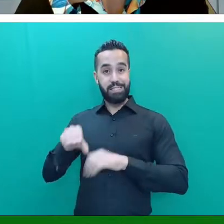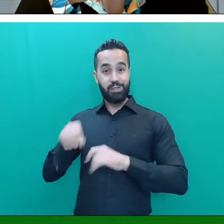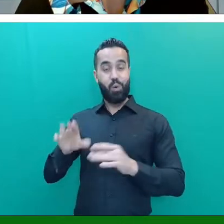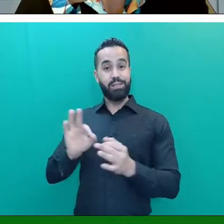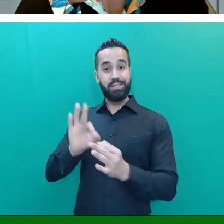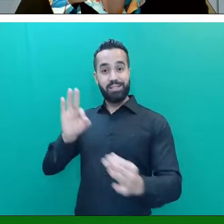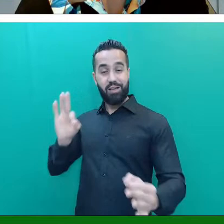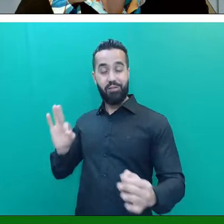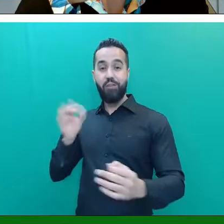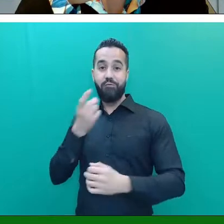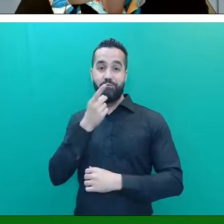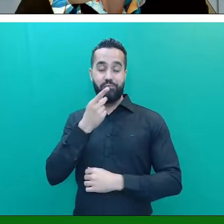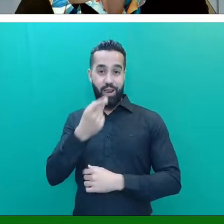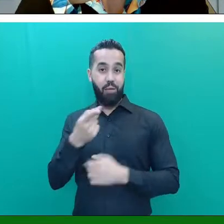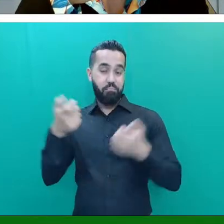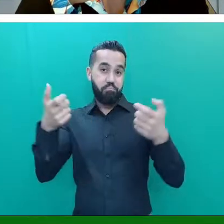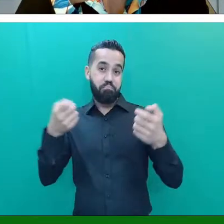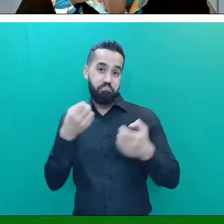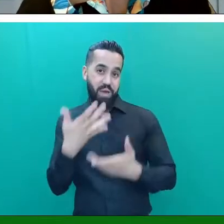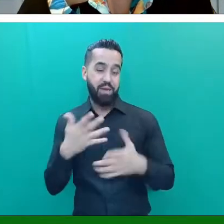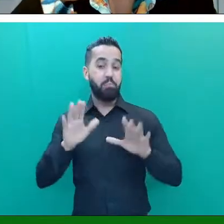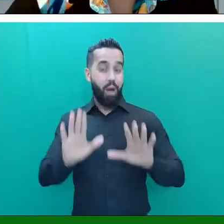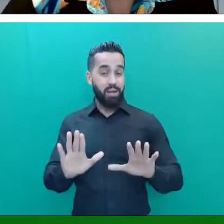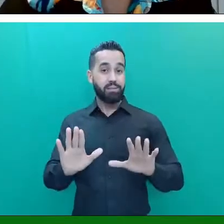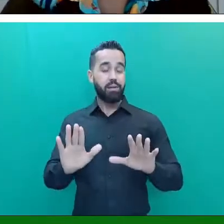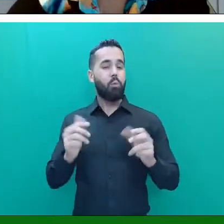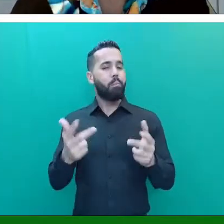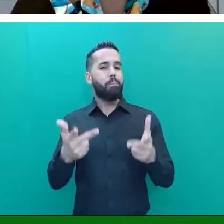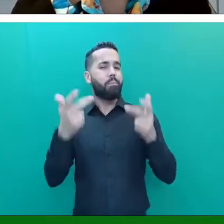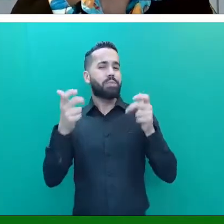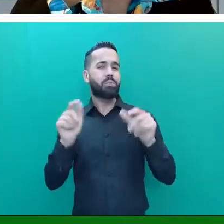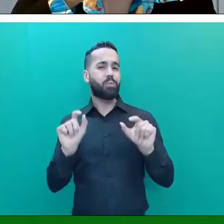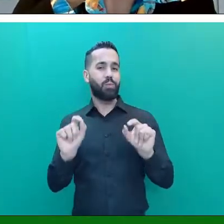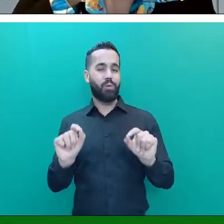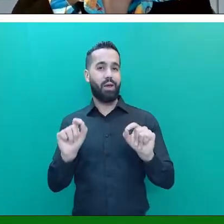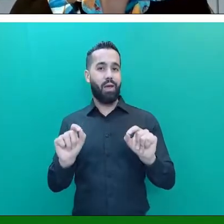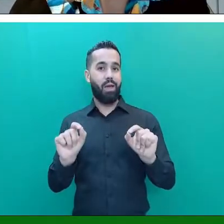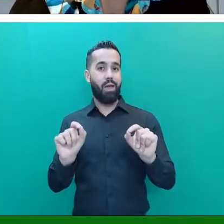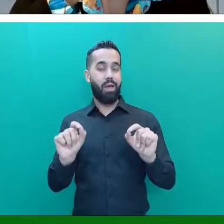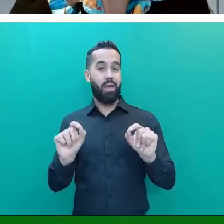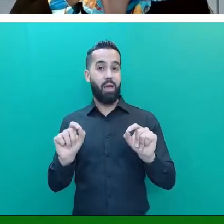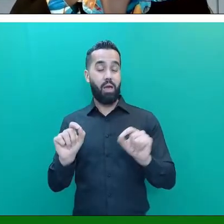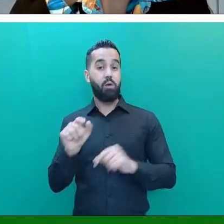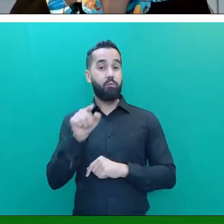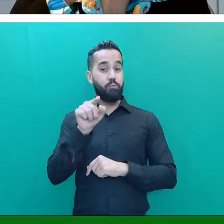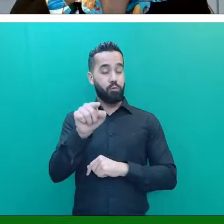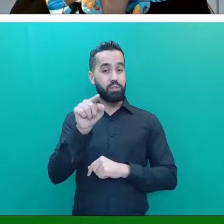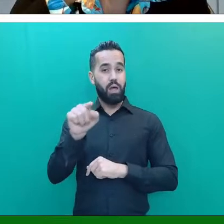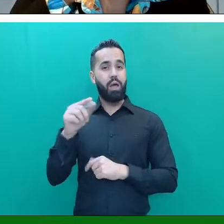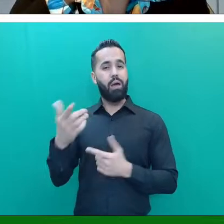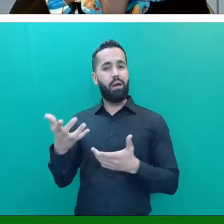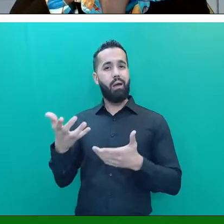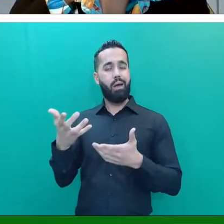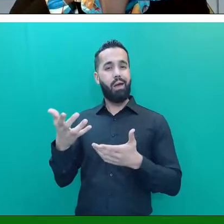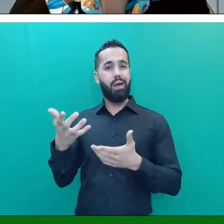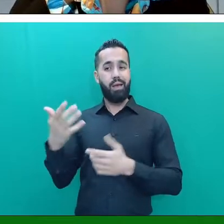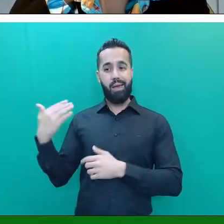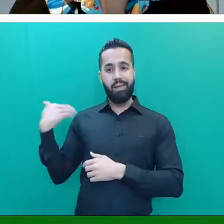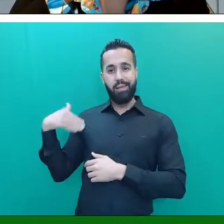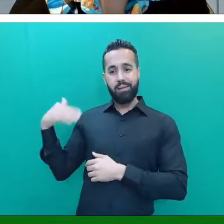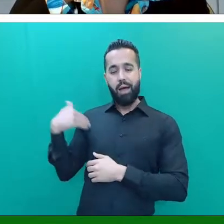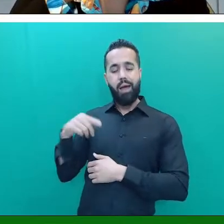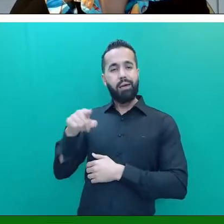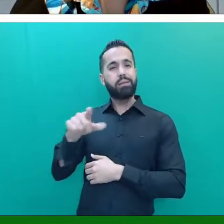Mas eu noto que você faz uma espécie de aproximação a esse universo.